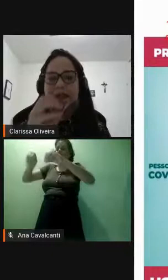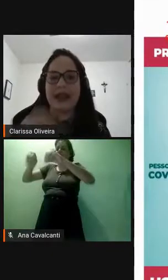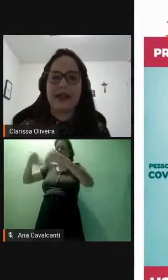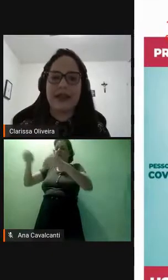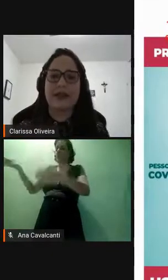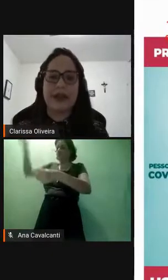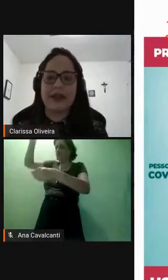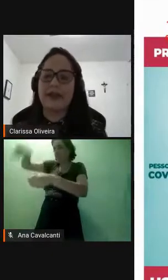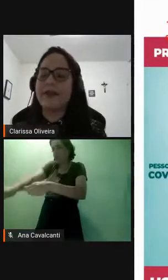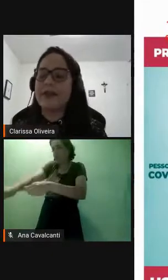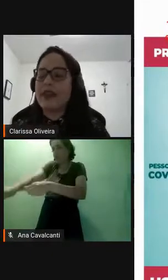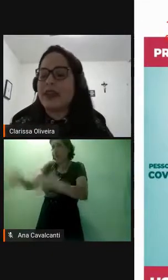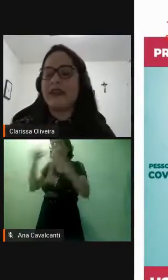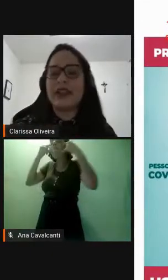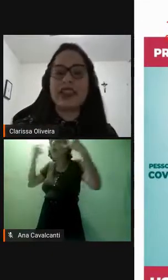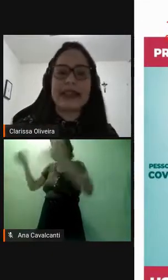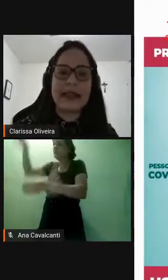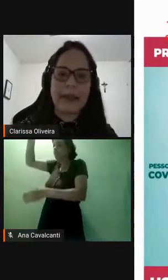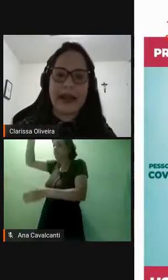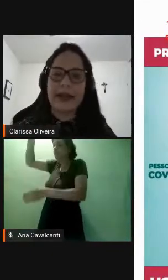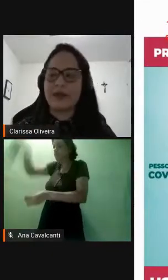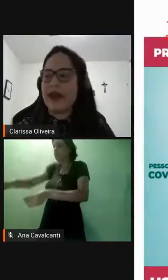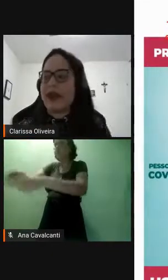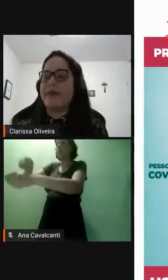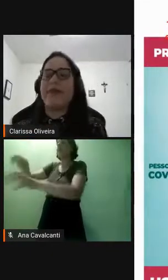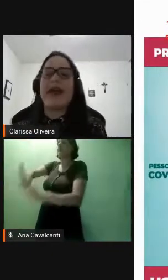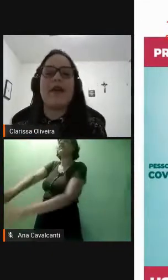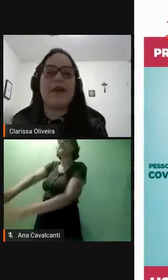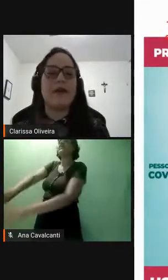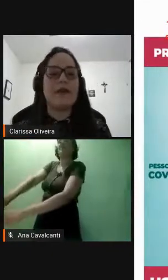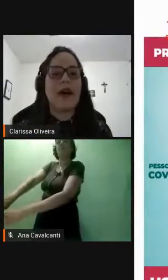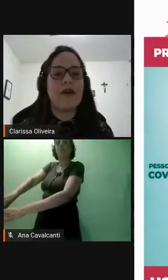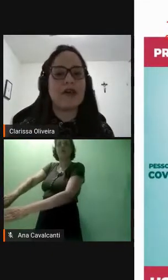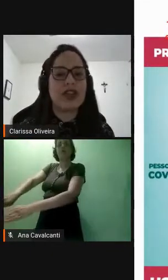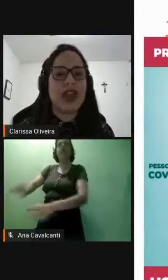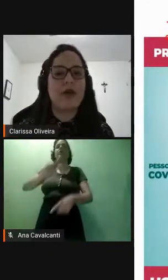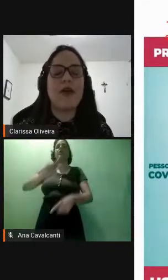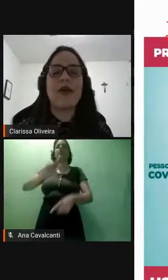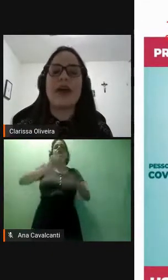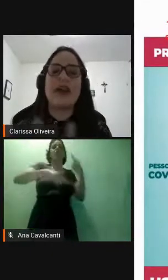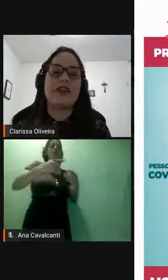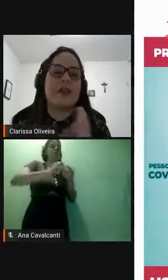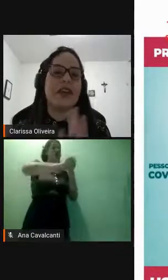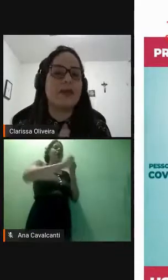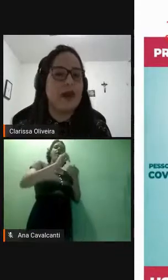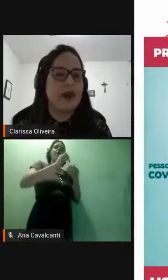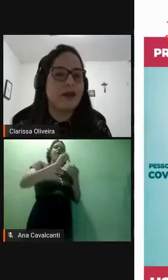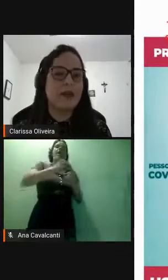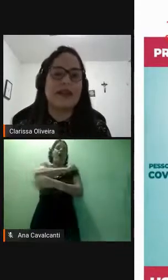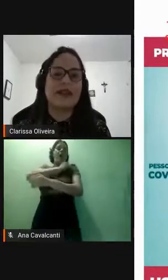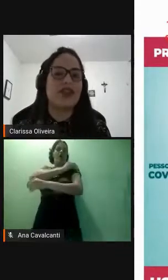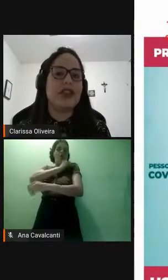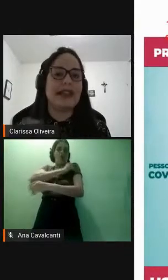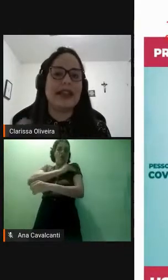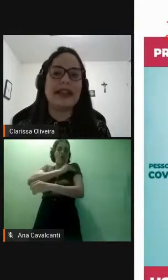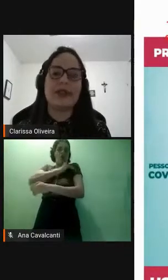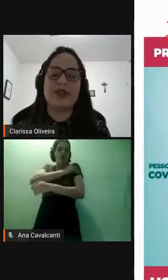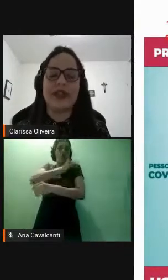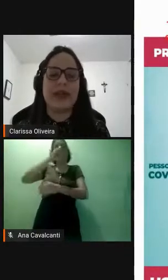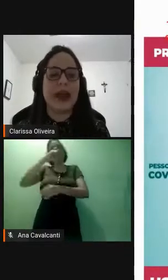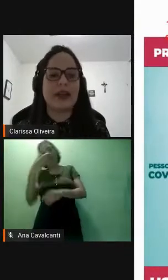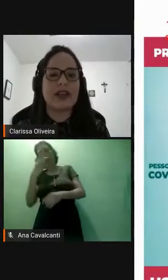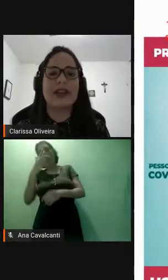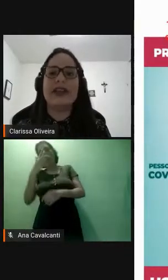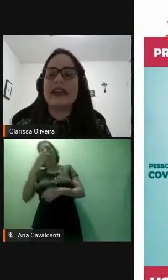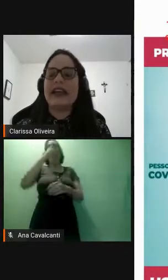a máscara dentro, perdão, e vou deixar separado. Aí, pego o álcool gel ou lavo as minhas mãos, preciso higienizar depois